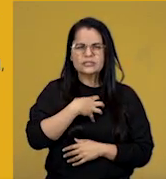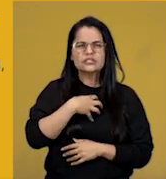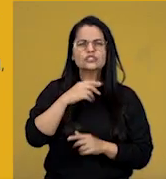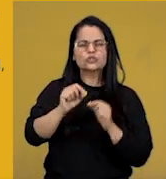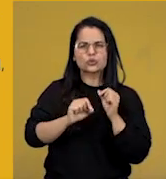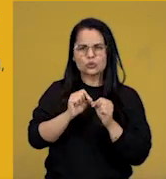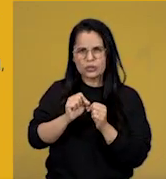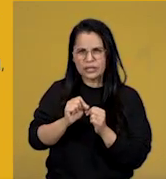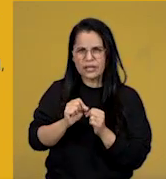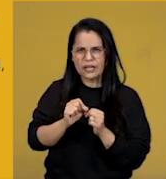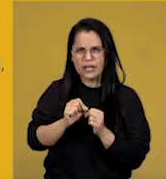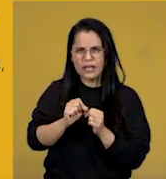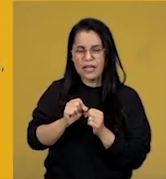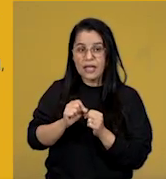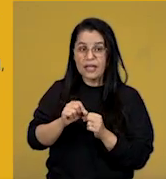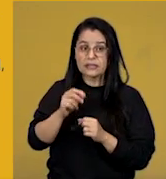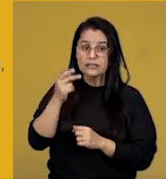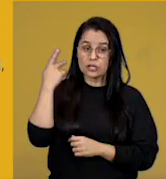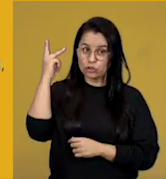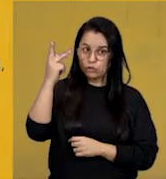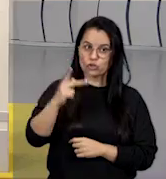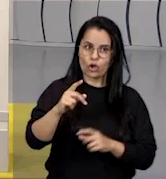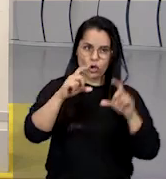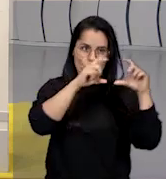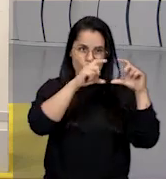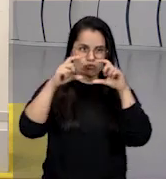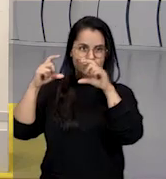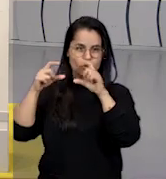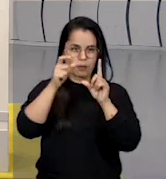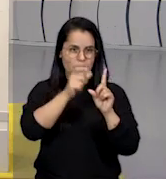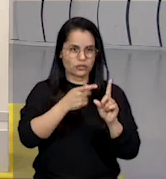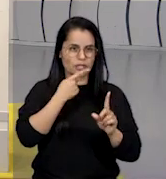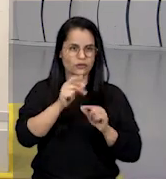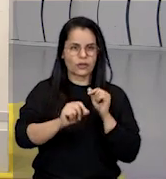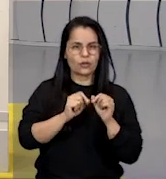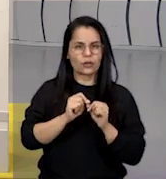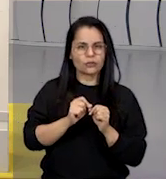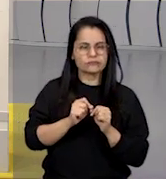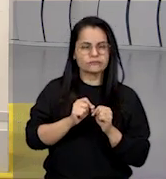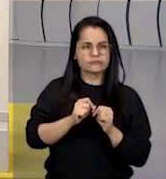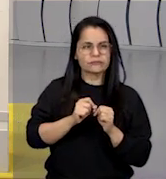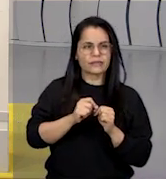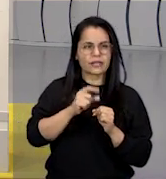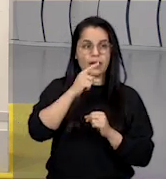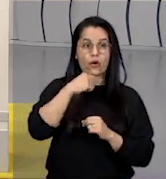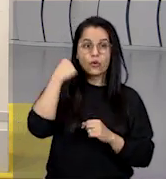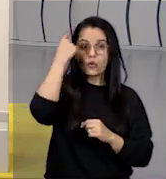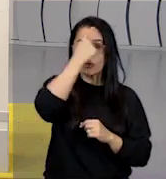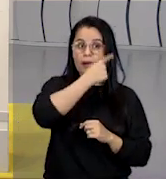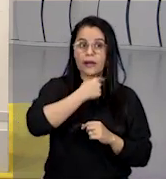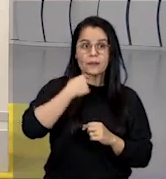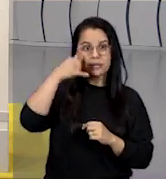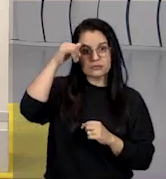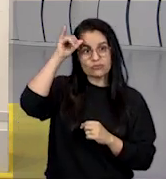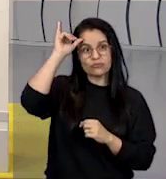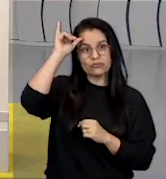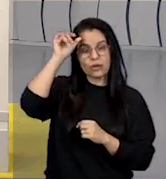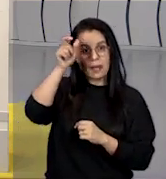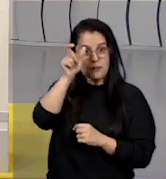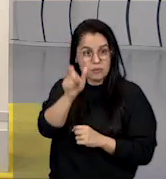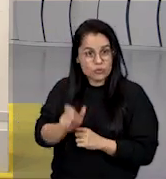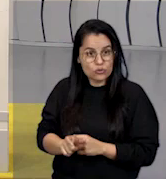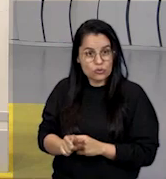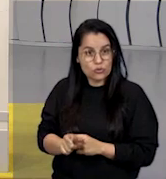sentido do que o coleguinha, o personagem falou na historinha. No 14, ele é